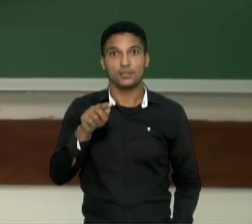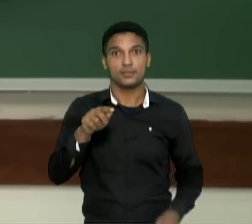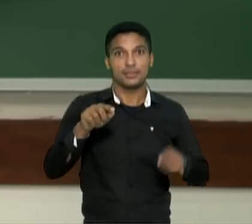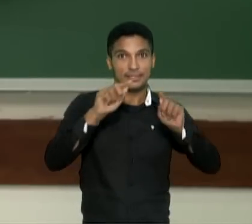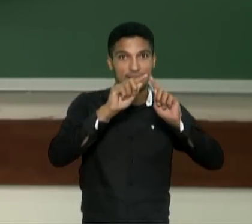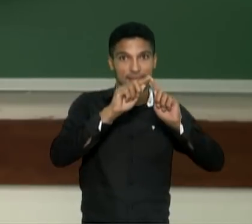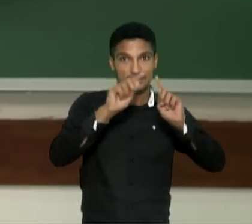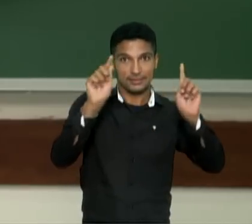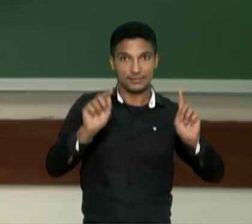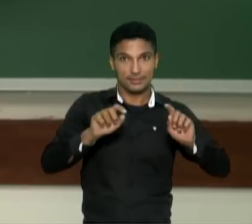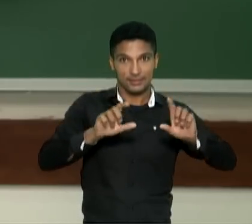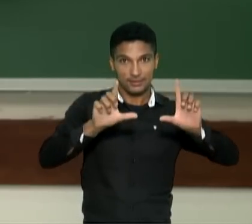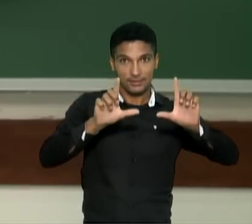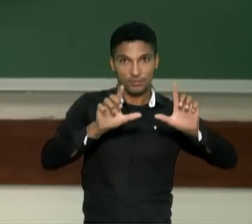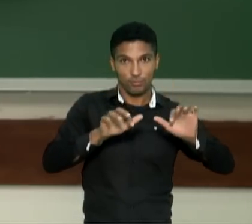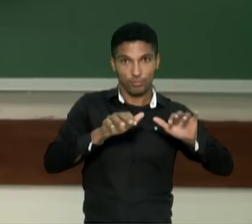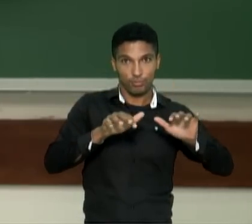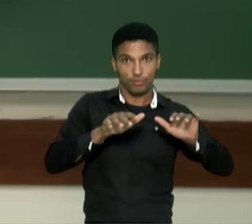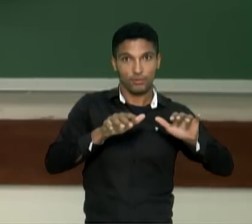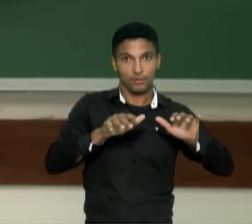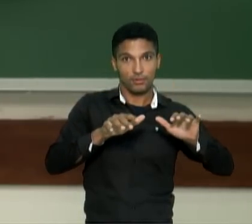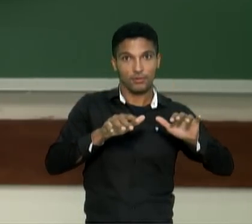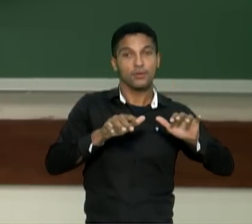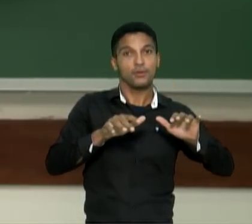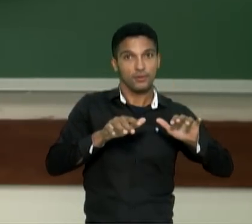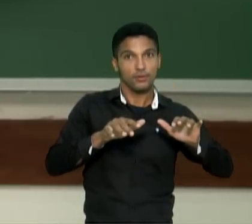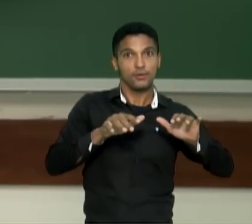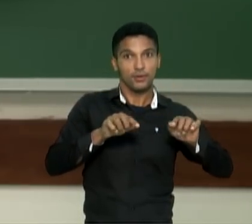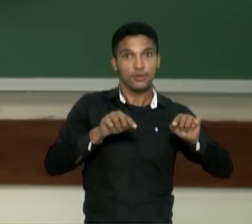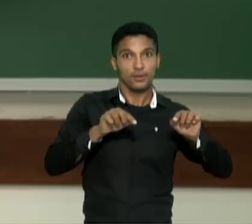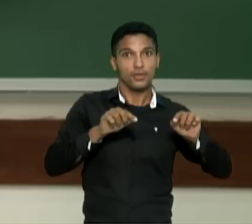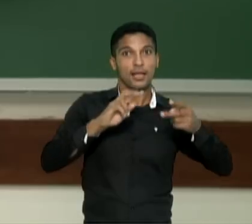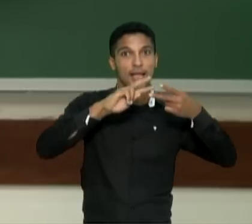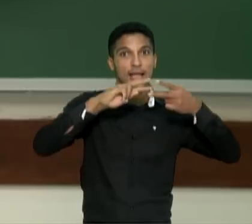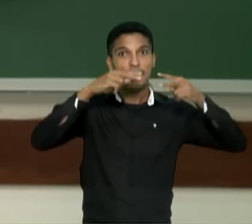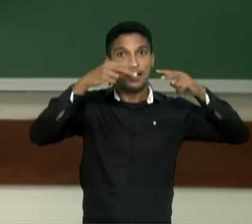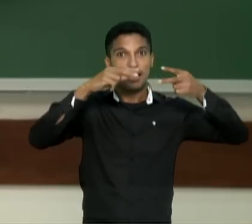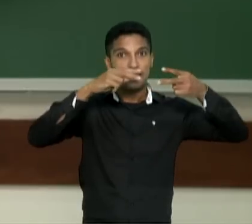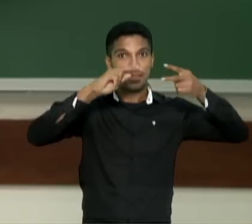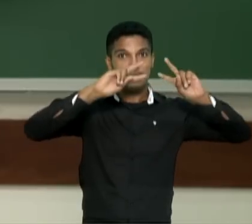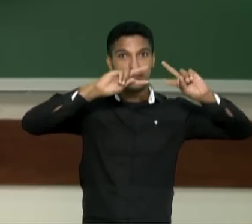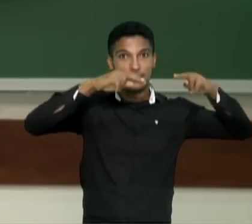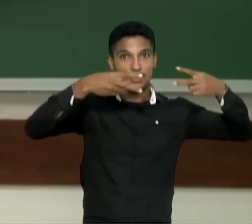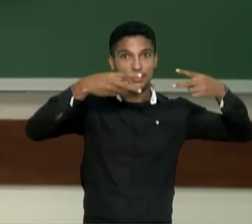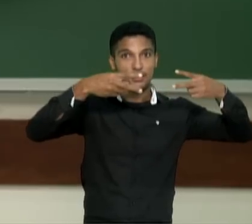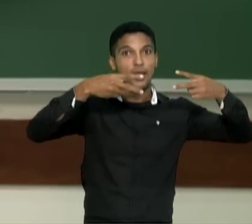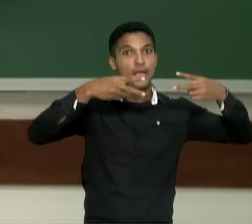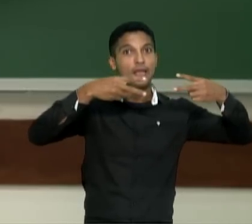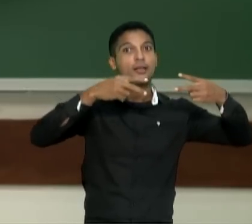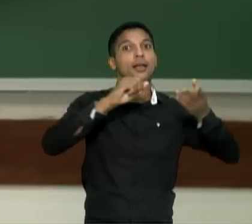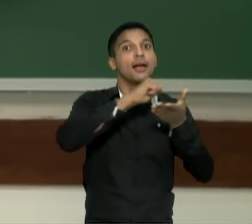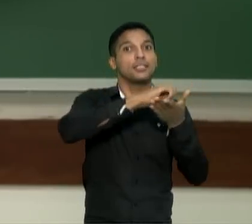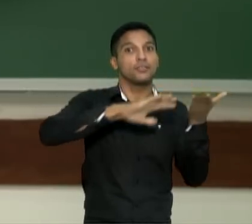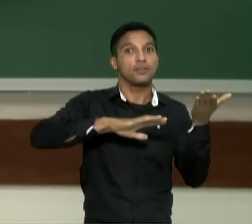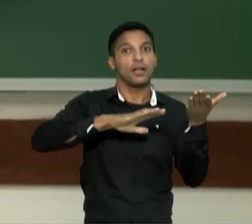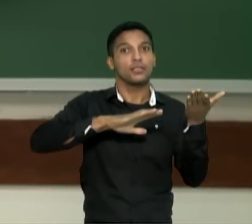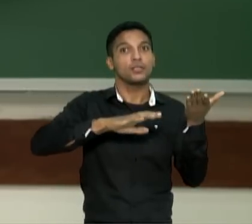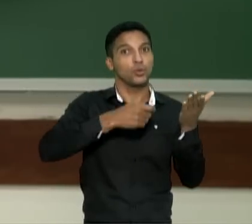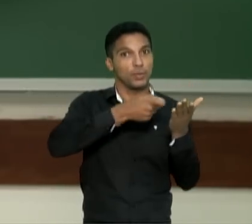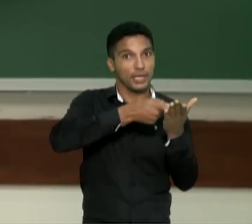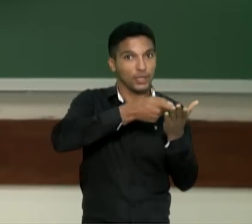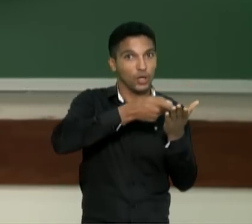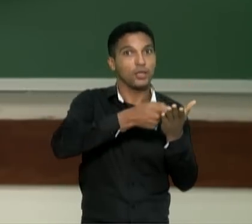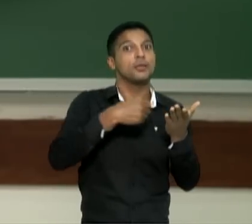aula virtual, quando vocês forem no primeiro link que tem lá nas atividades obrigatórias, quando vocês resolverem